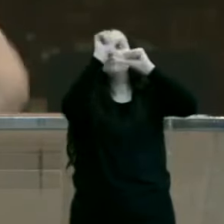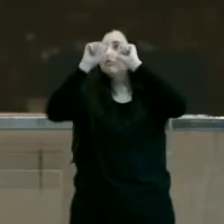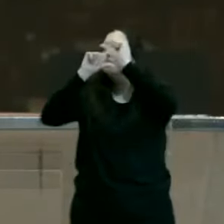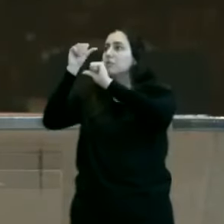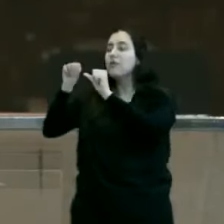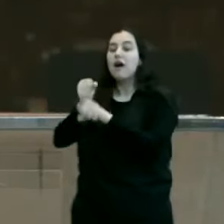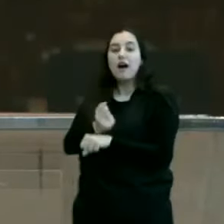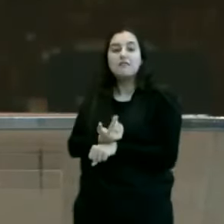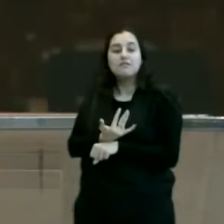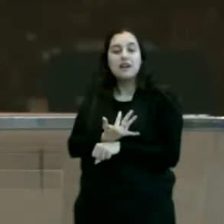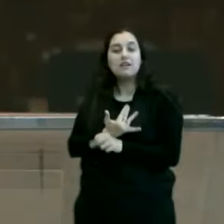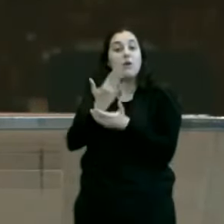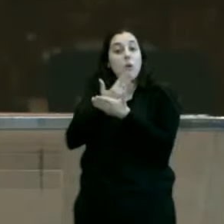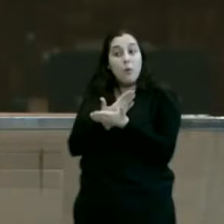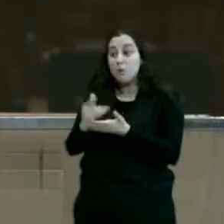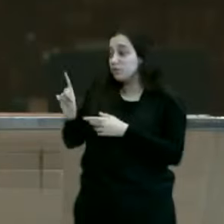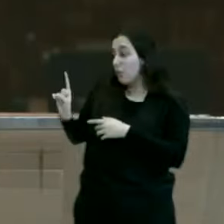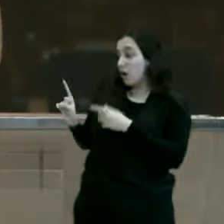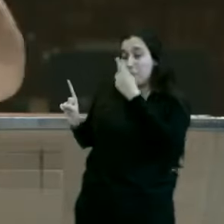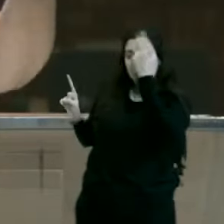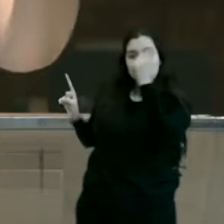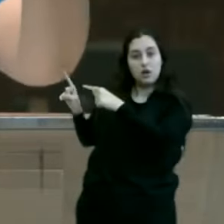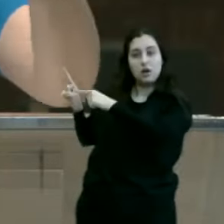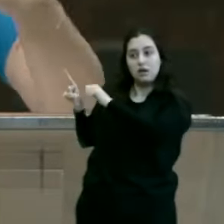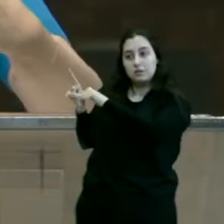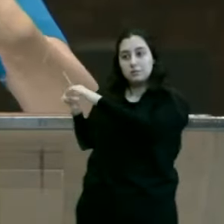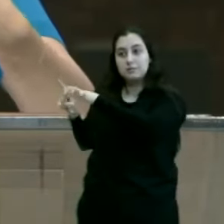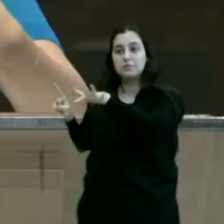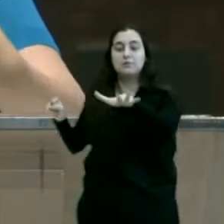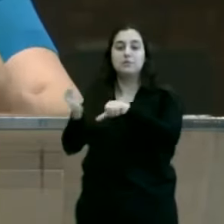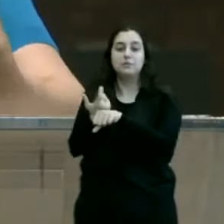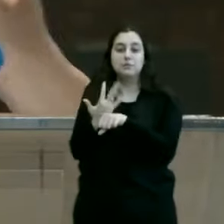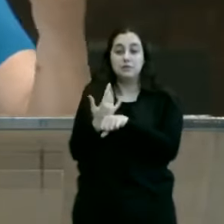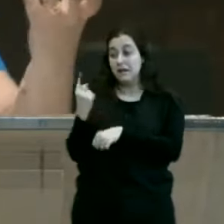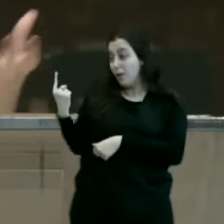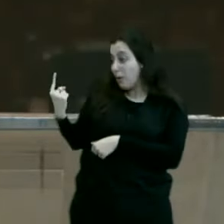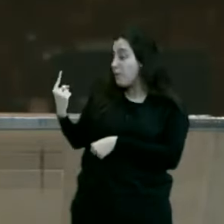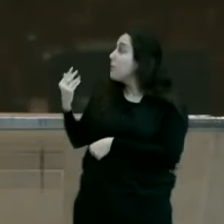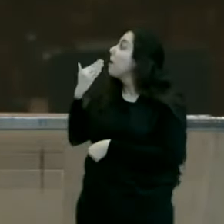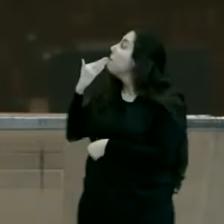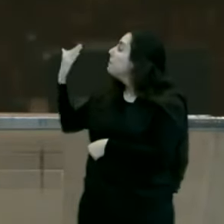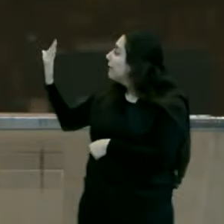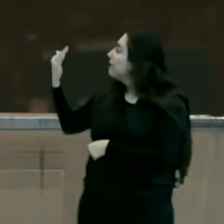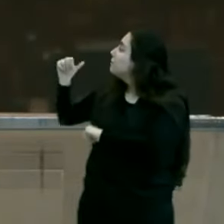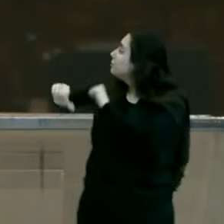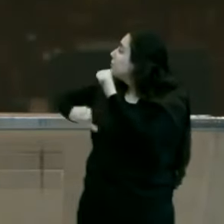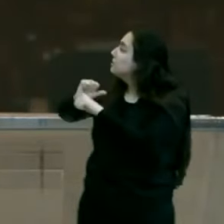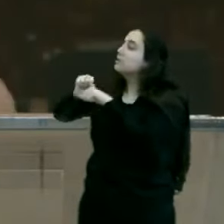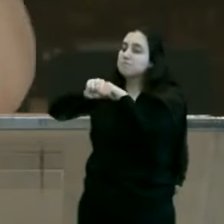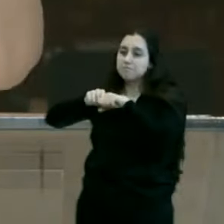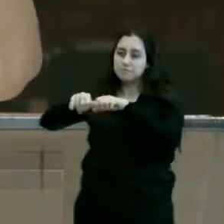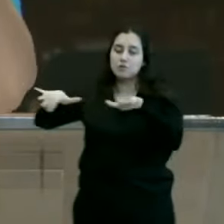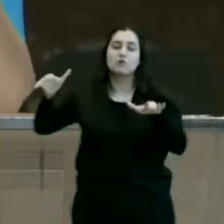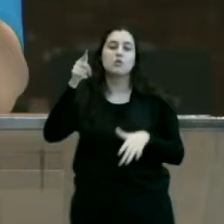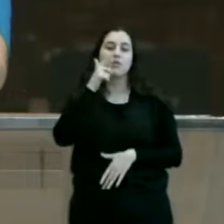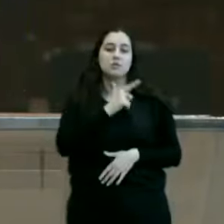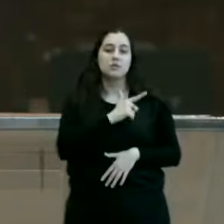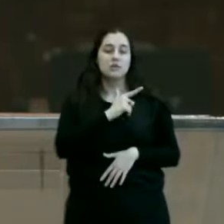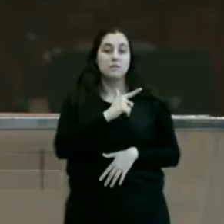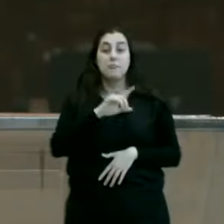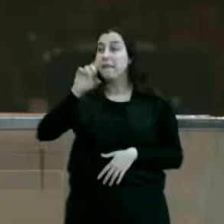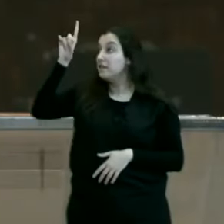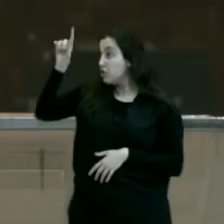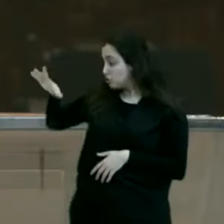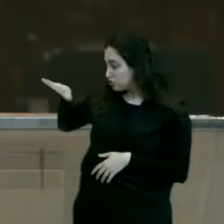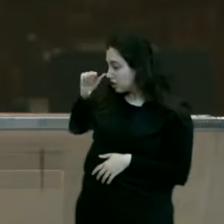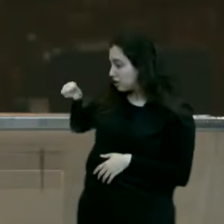o avivamento começou com eles. Eles clamaram e pediram por uma mudança. Então um chamado nasce onde